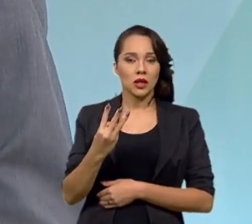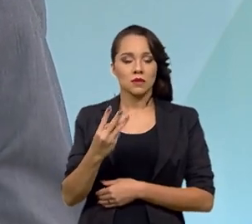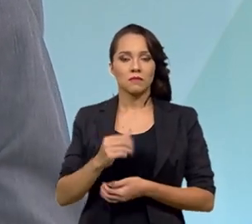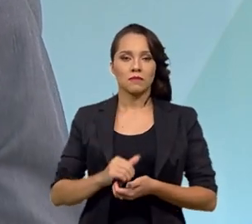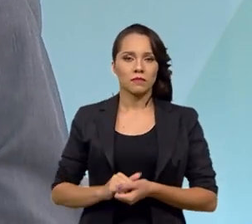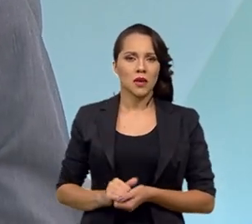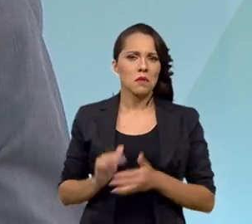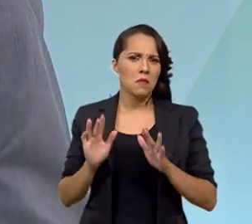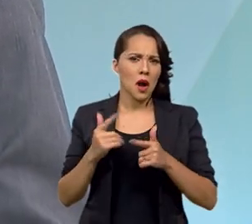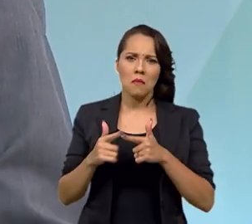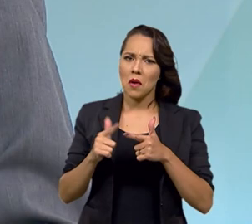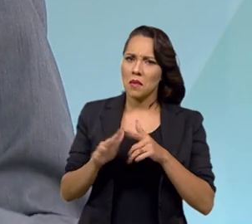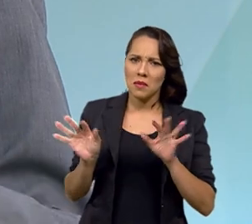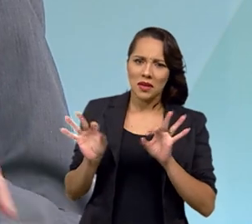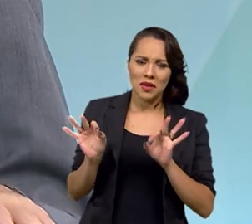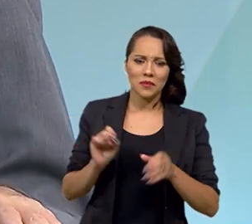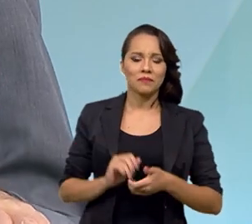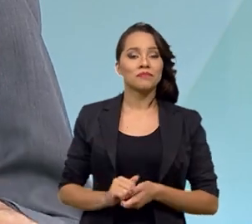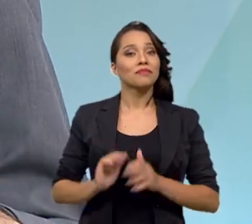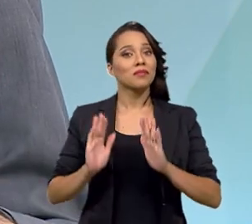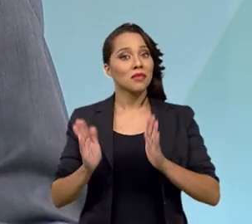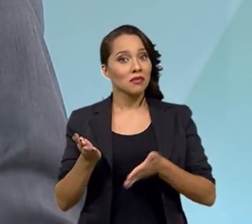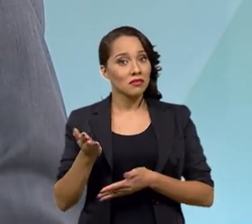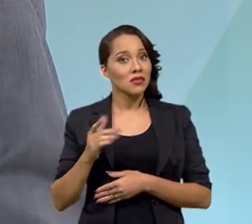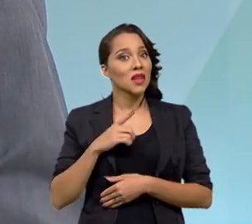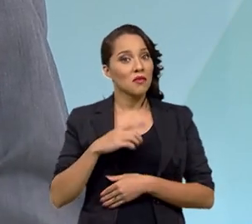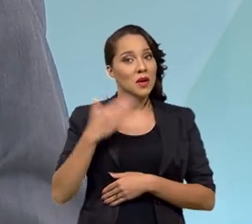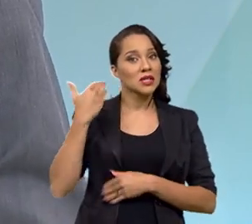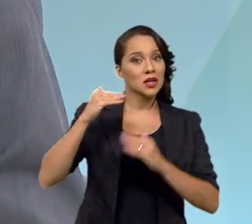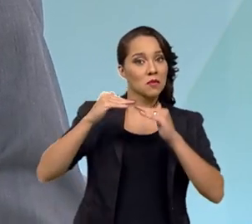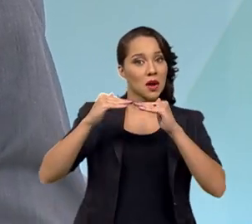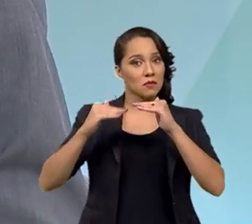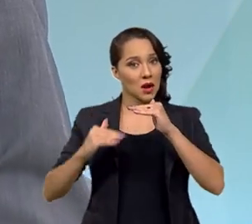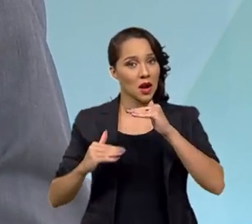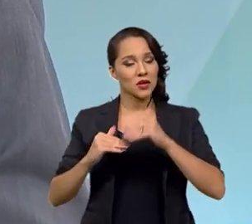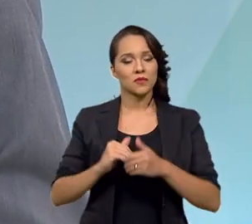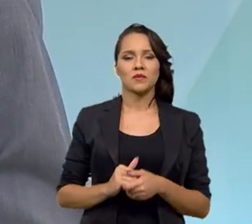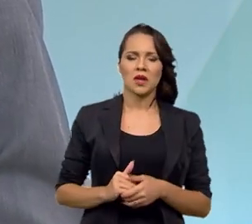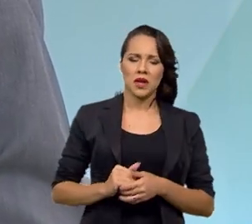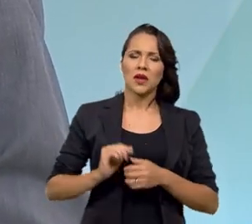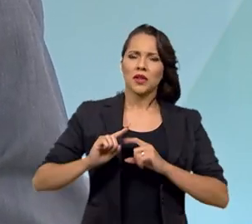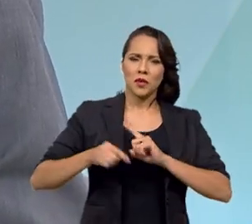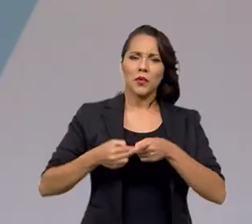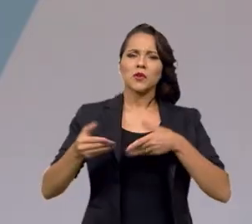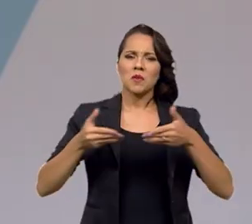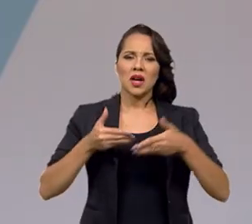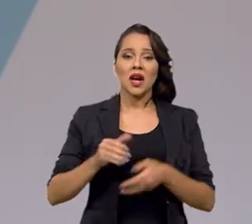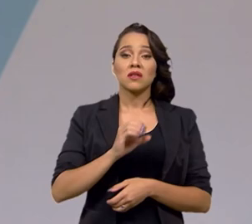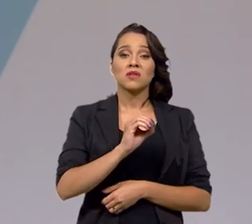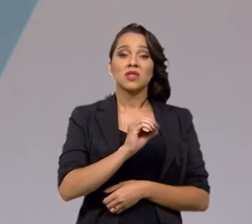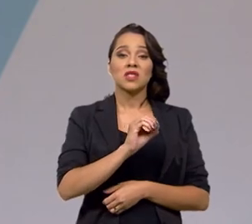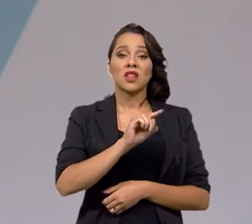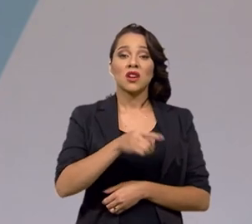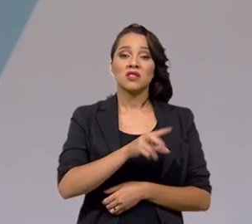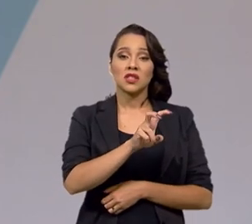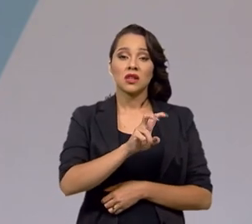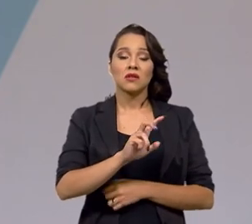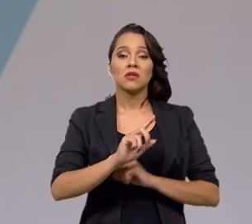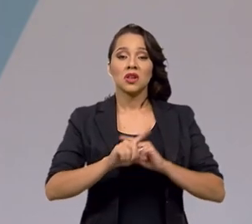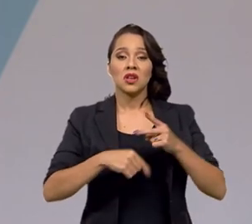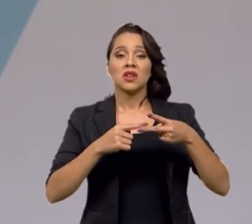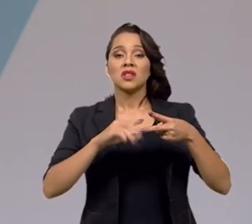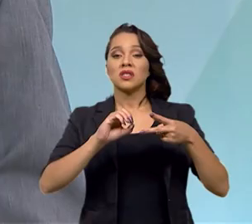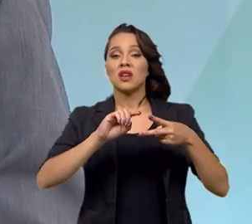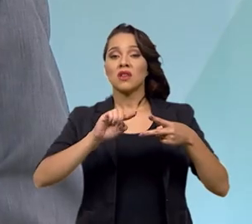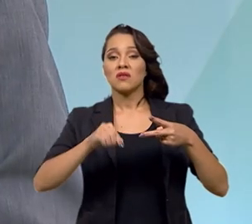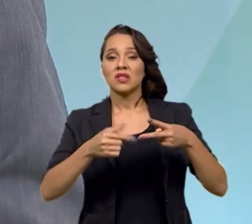mas não tem problema não já teve mais baixo já já vai no mercado vai estar em 05 depois vai estar